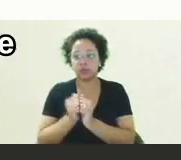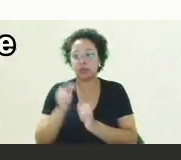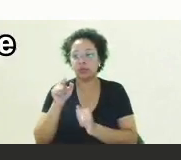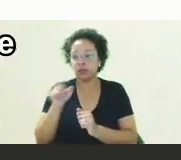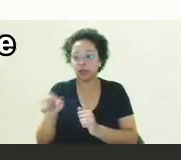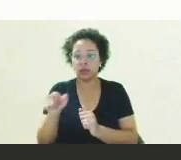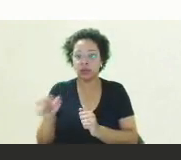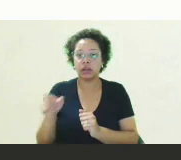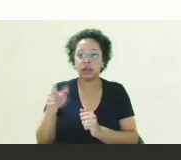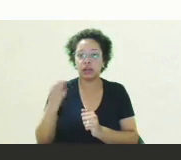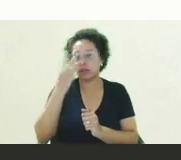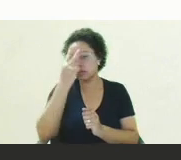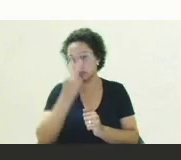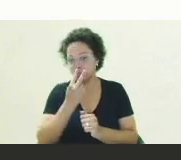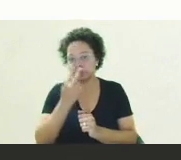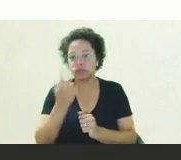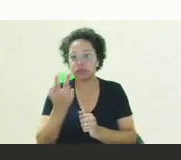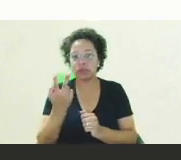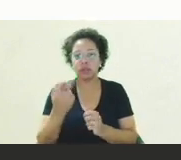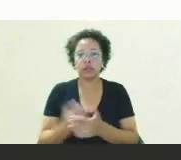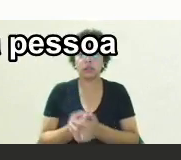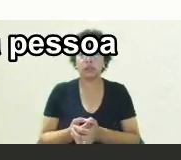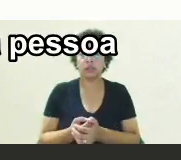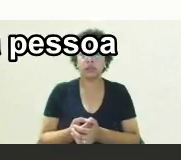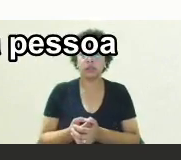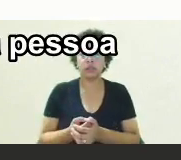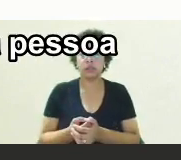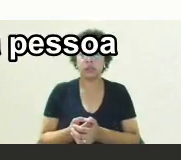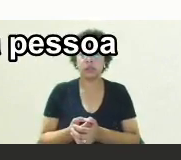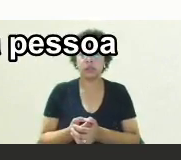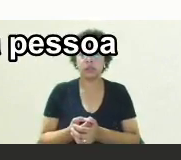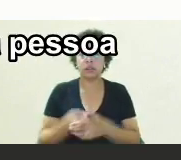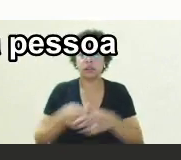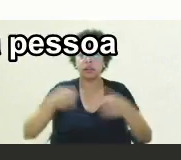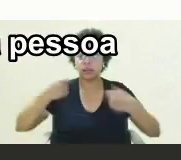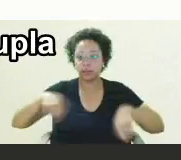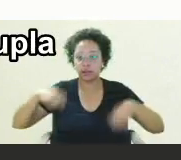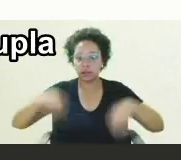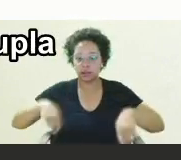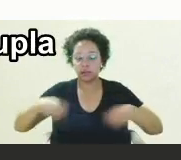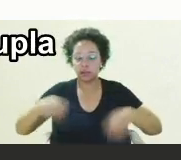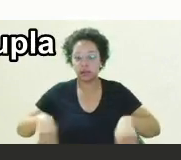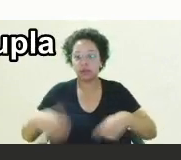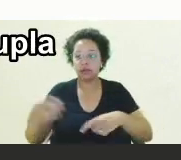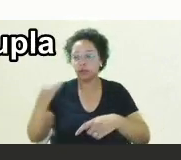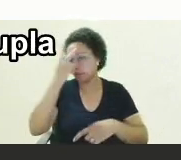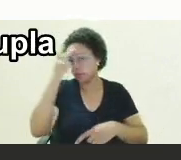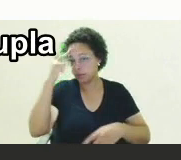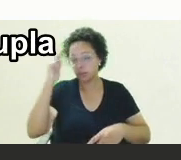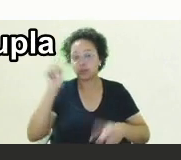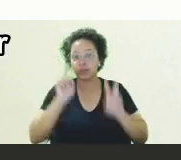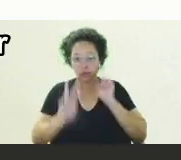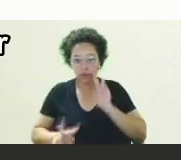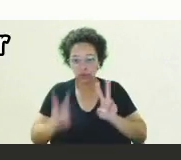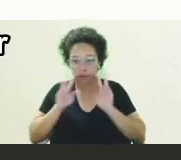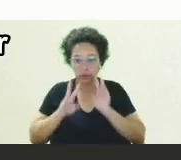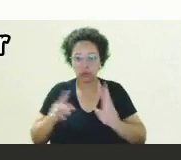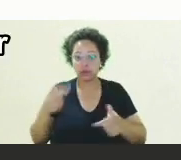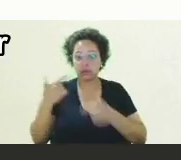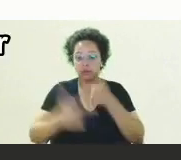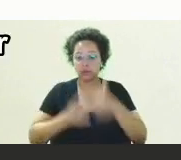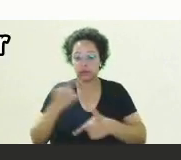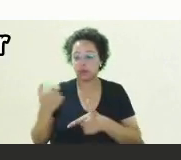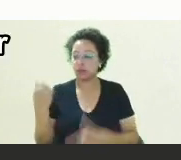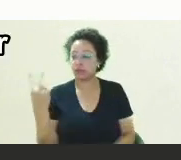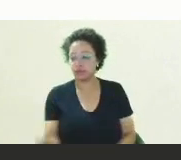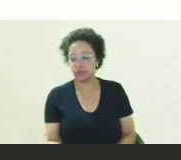é PCD visual, e ele precisava de um par vidente. A gente chama vidente uma pessoa que enxerga e trabalha em dupla com um